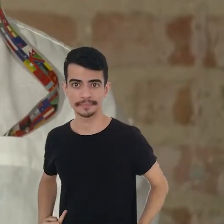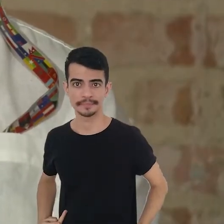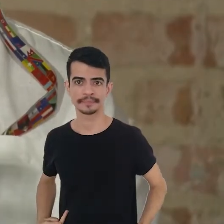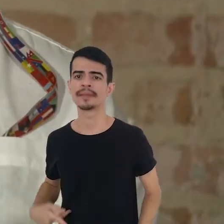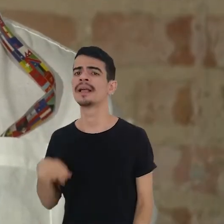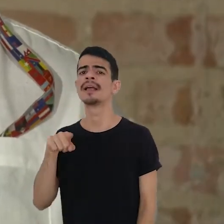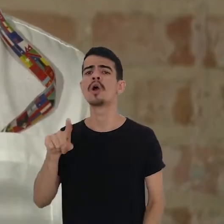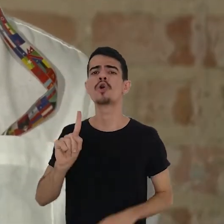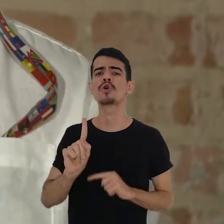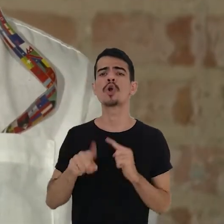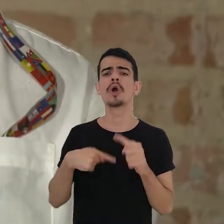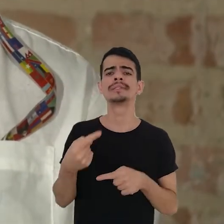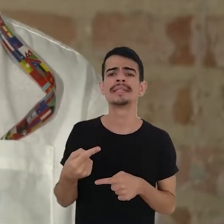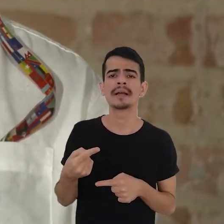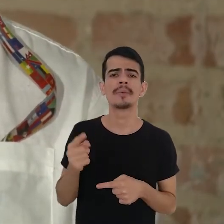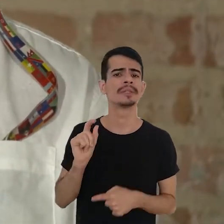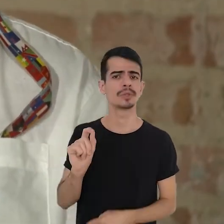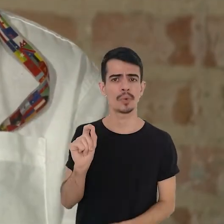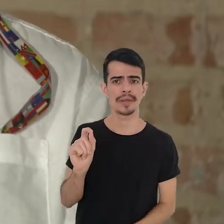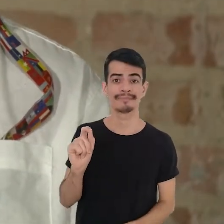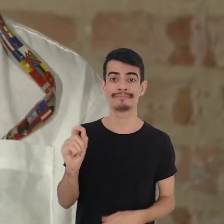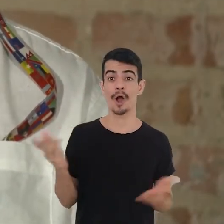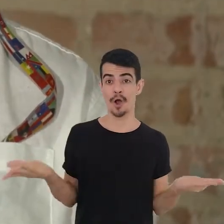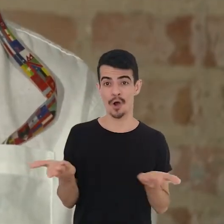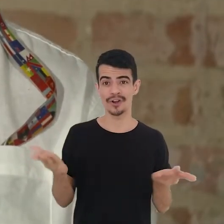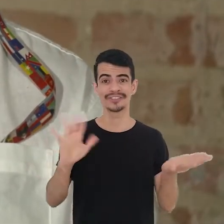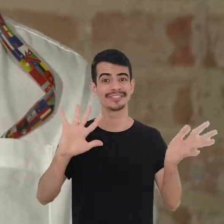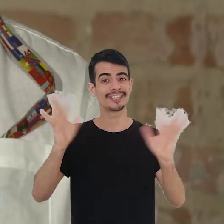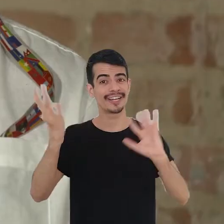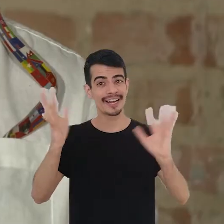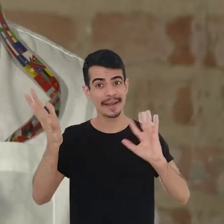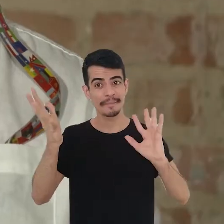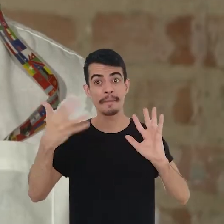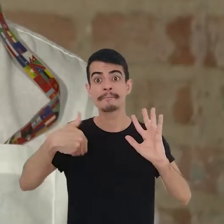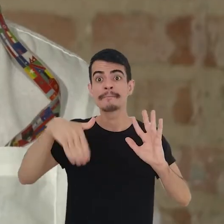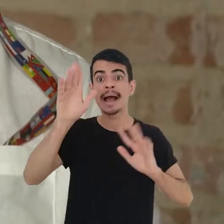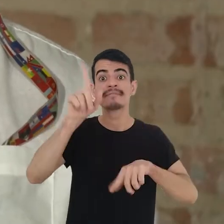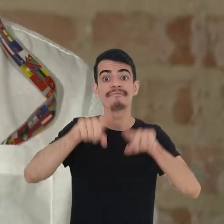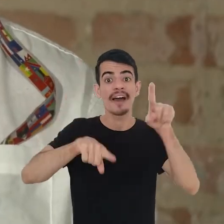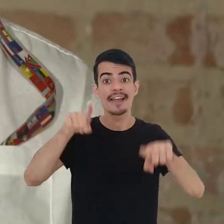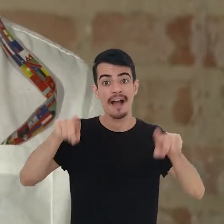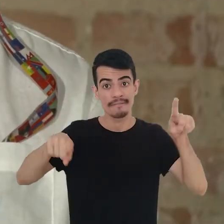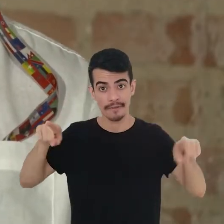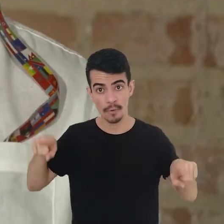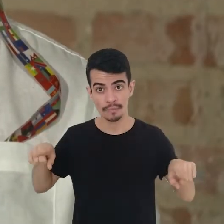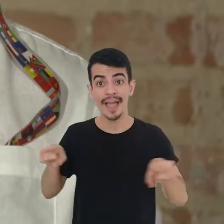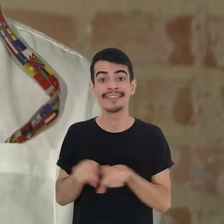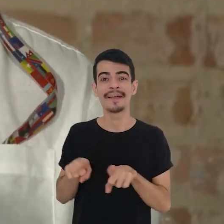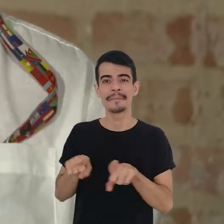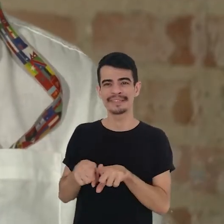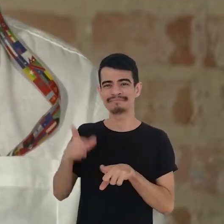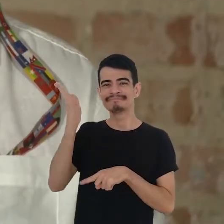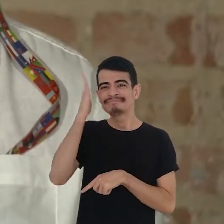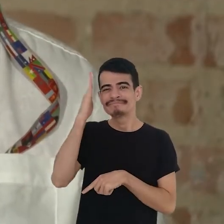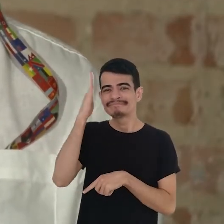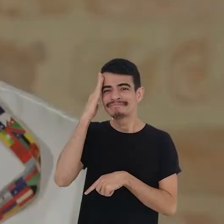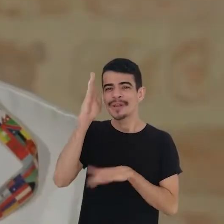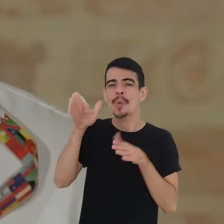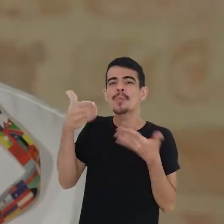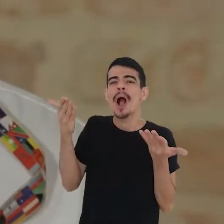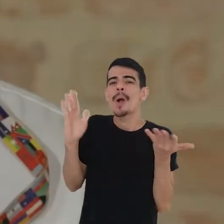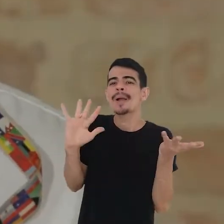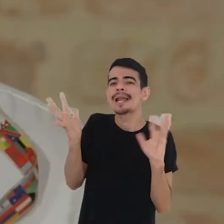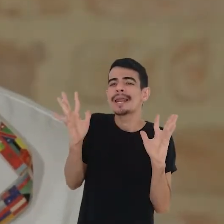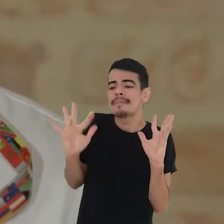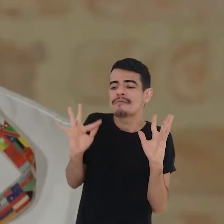disso é que nós temos um clima mais variável e com previsibilidade mais complexa. É